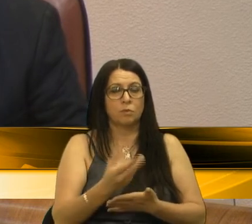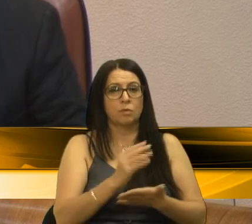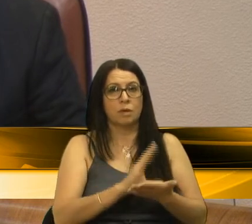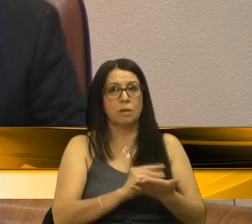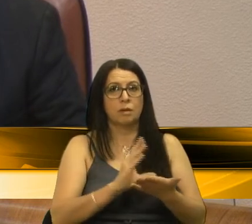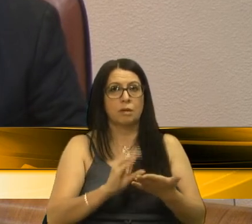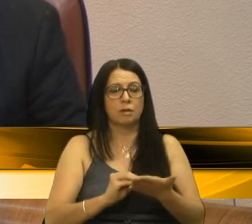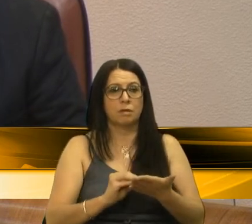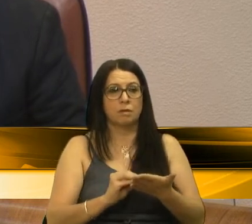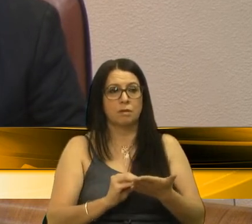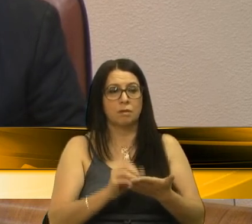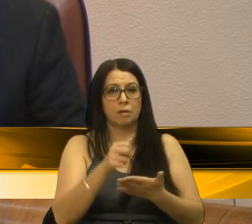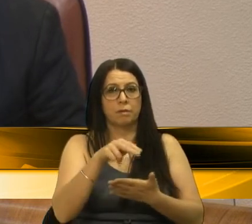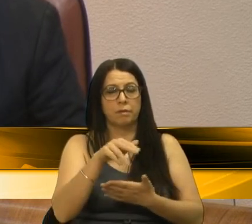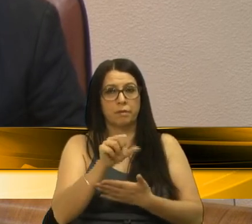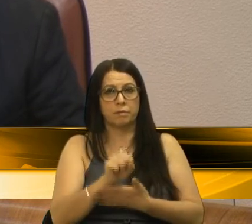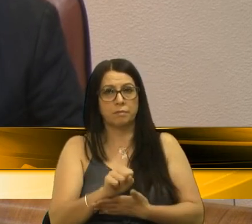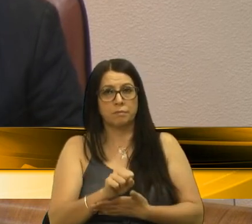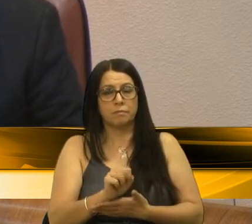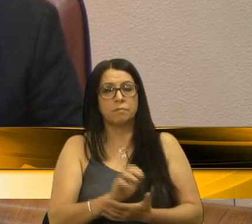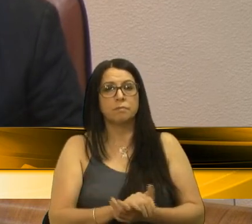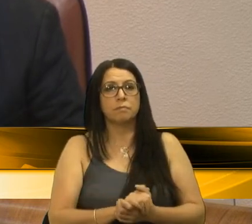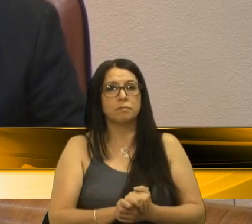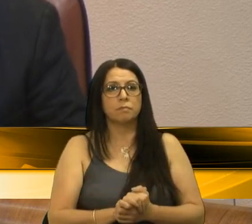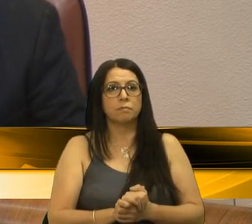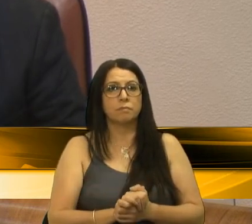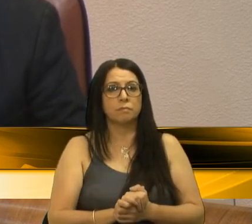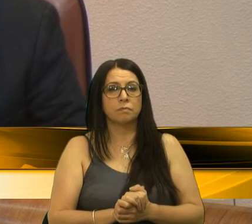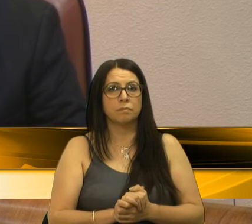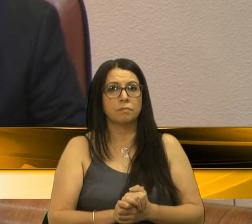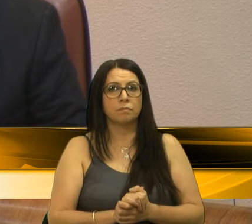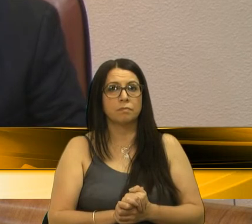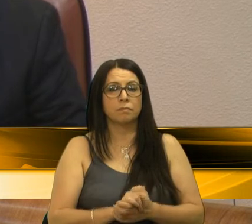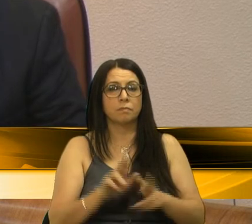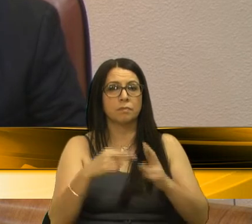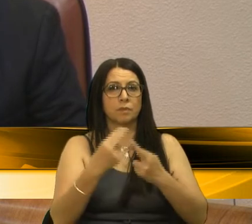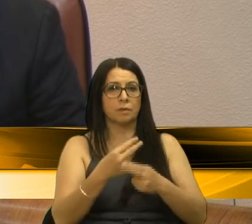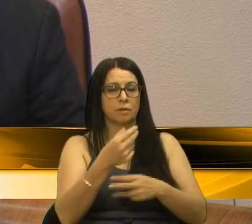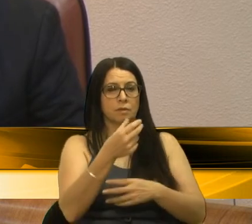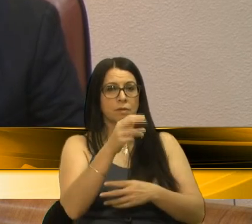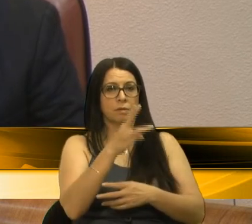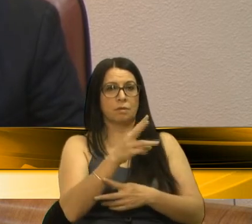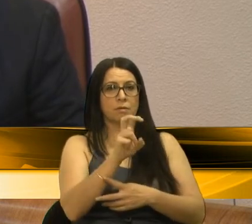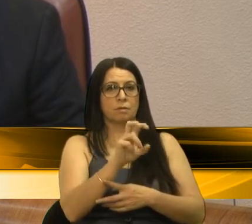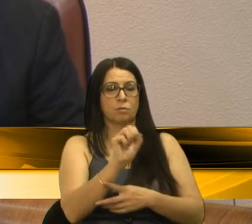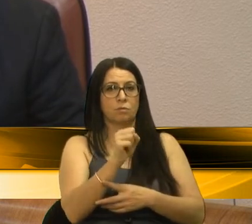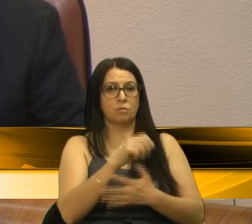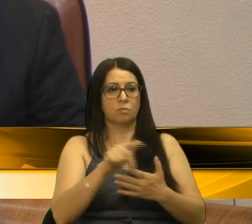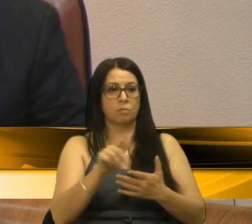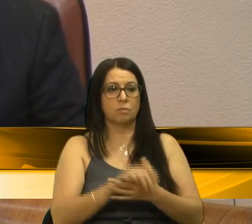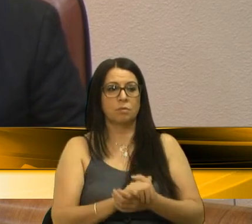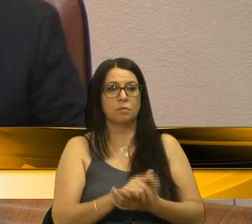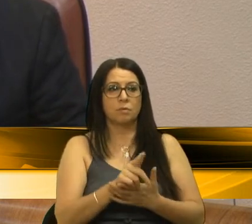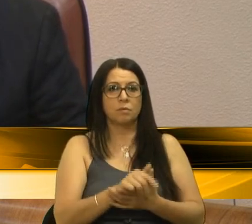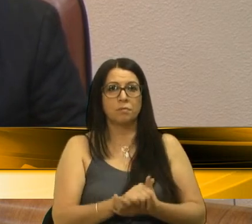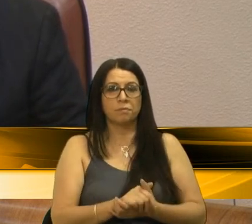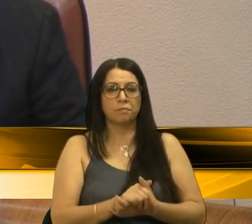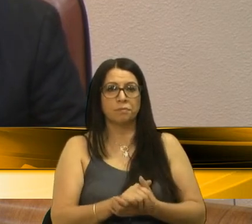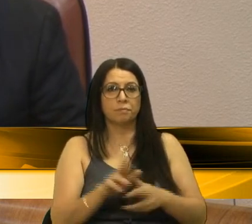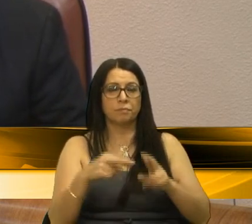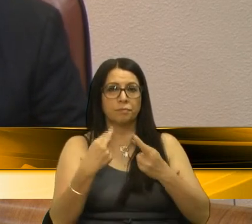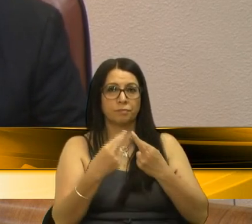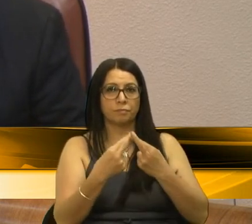aos anais, ata, sessão legislativa número 358, que, repita-se, ocorreu antes da sessão em